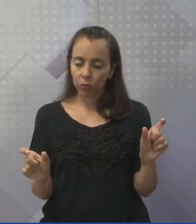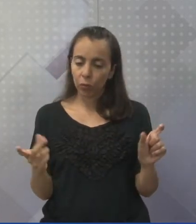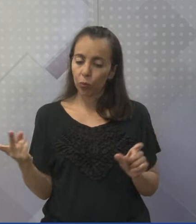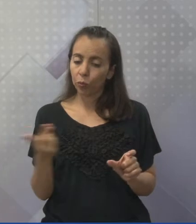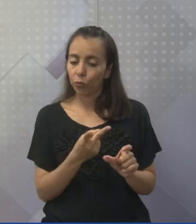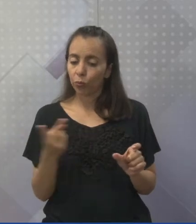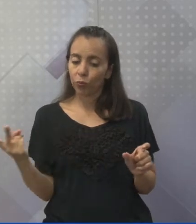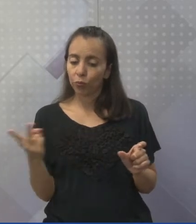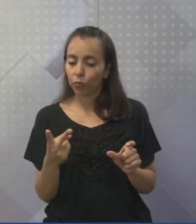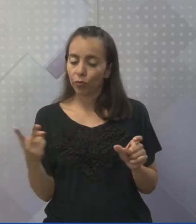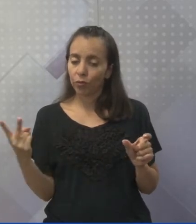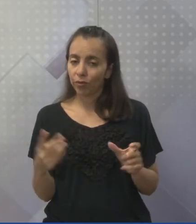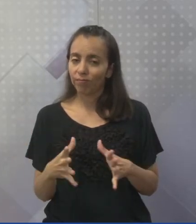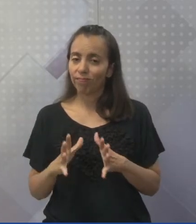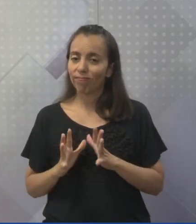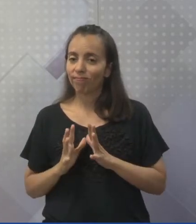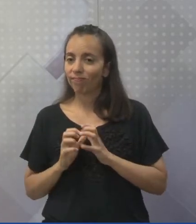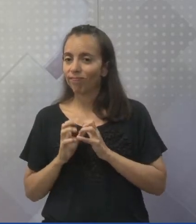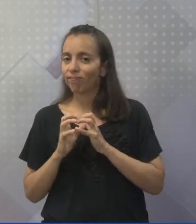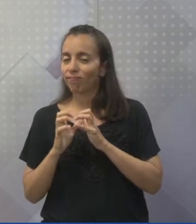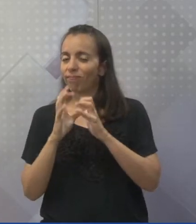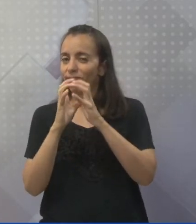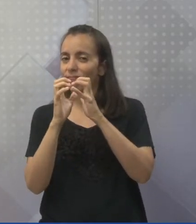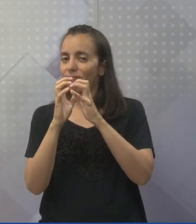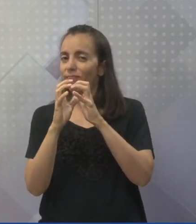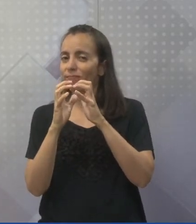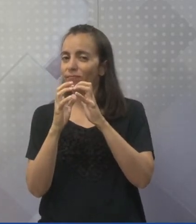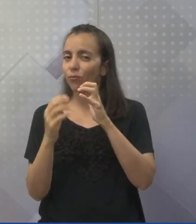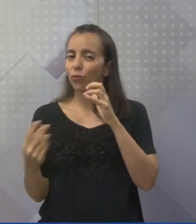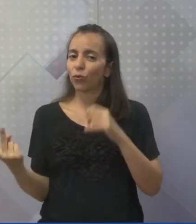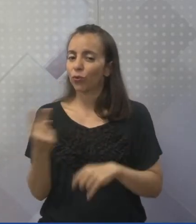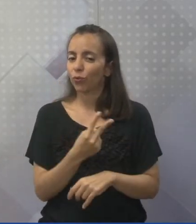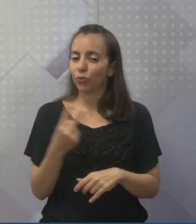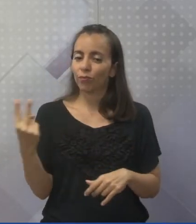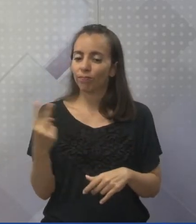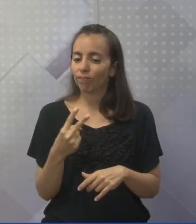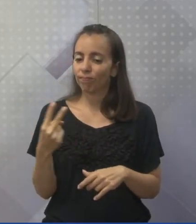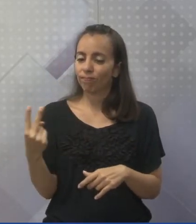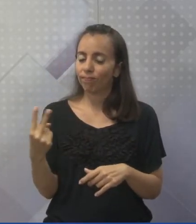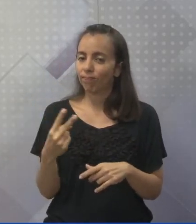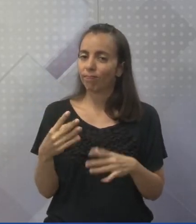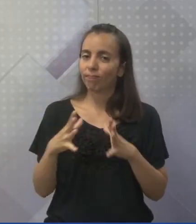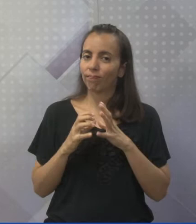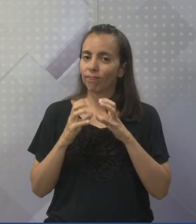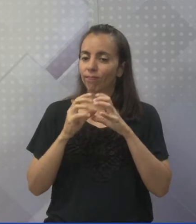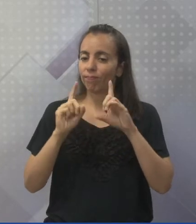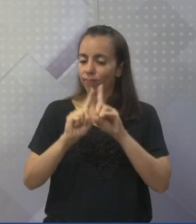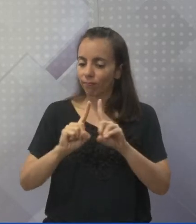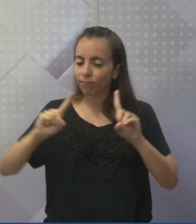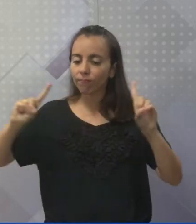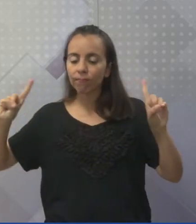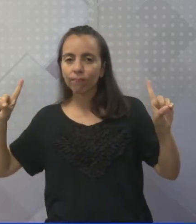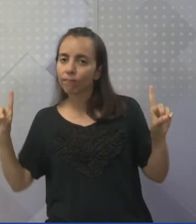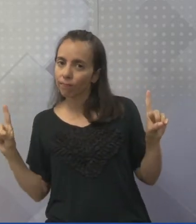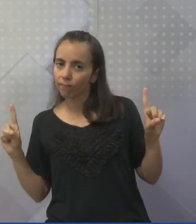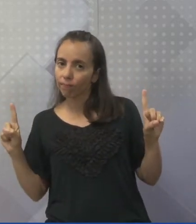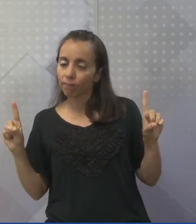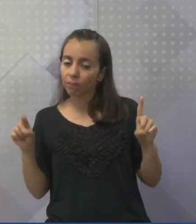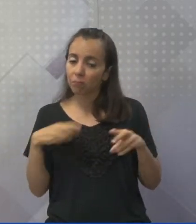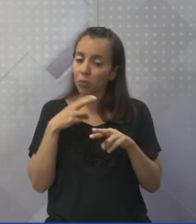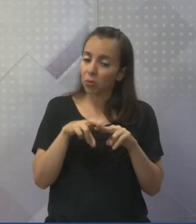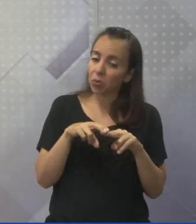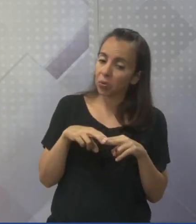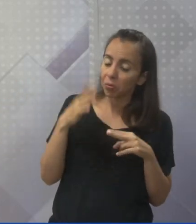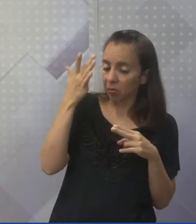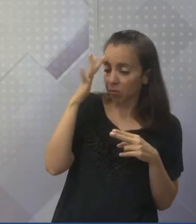brigado, têm brigado, né? Ou estão longe um do outro. Por algum motivo, ela deve